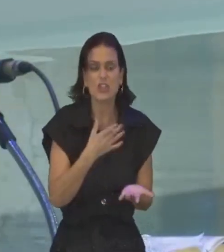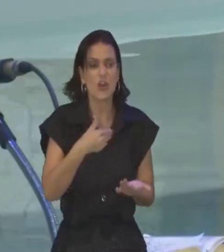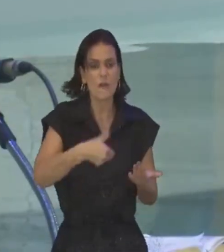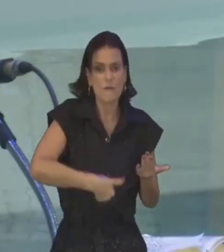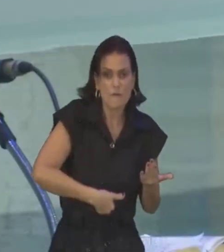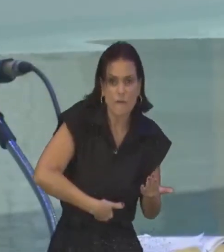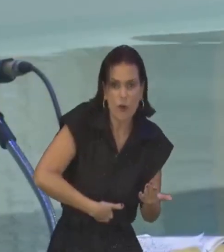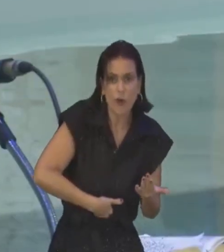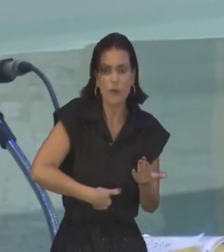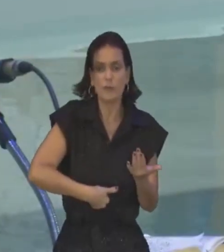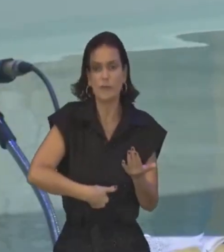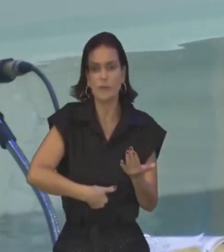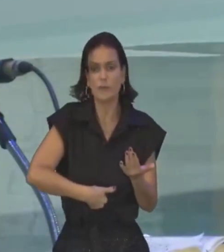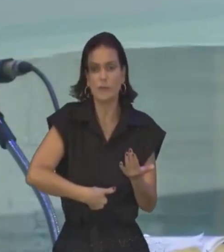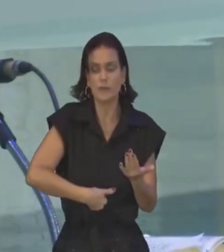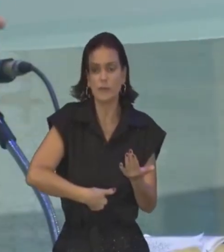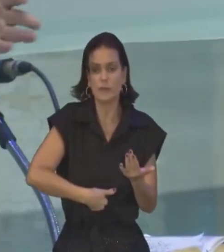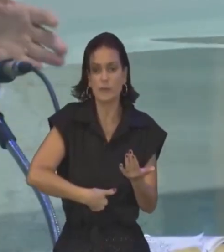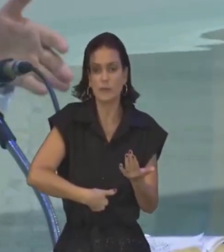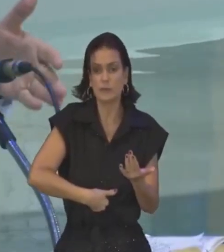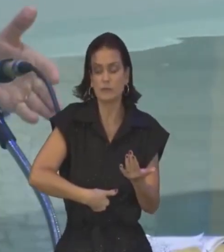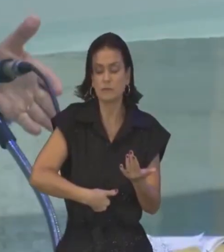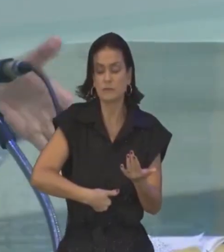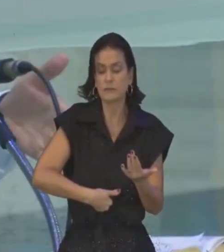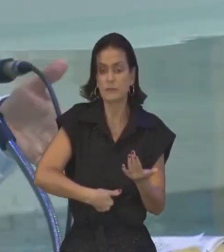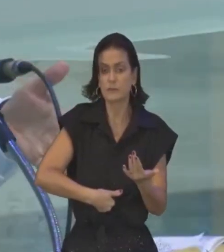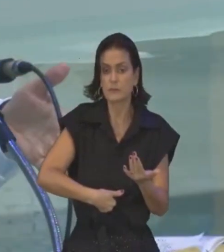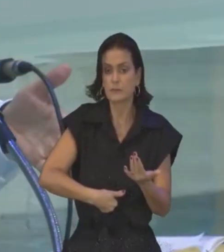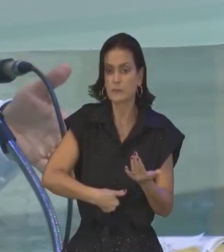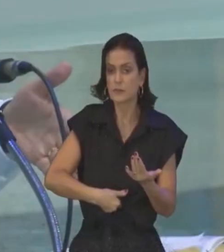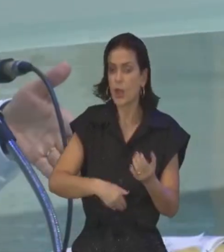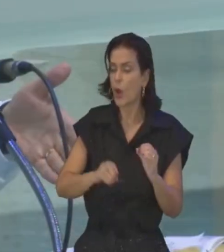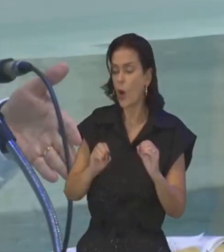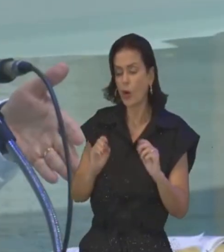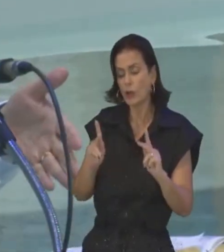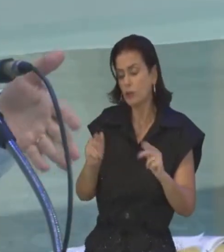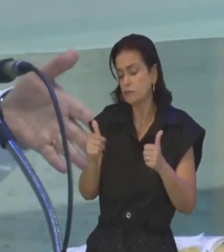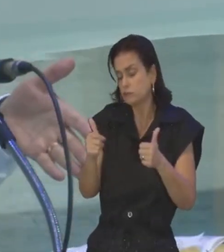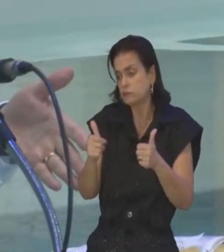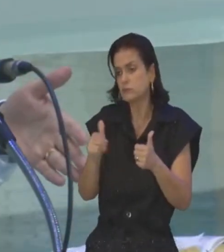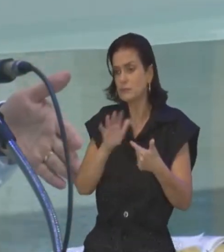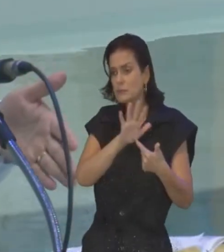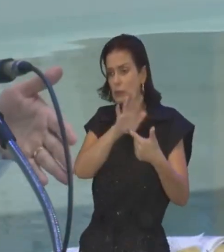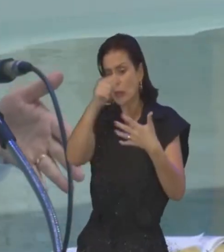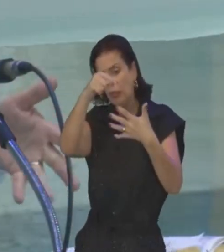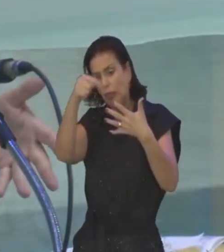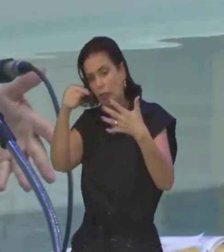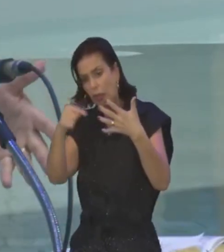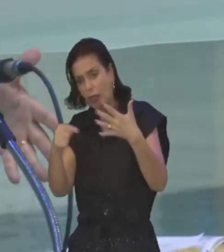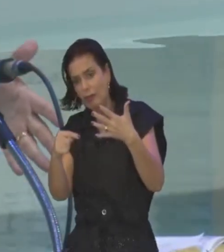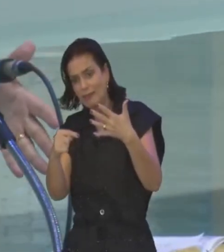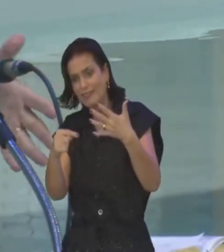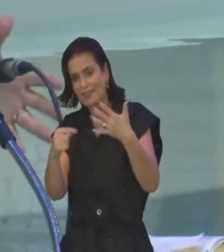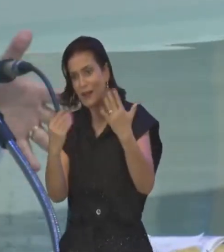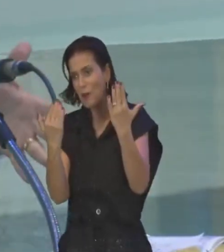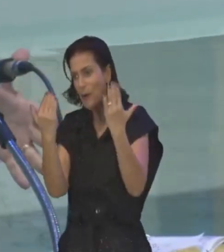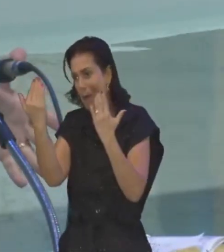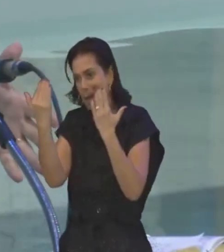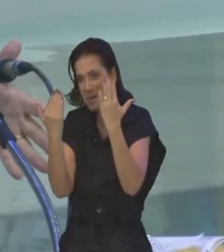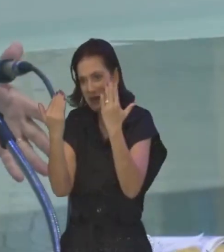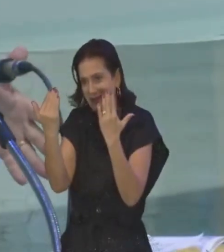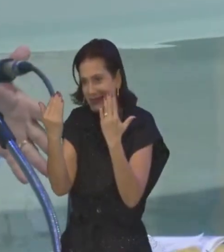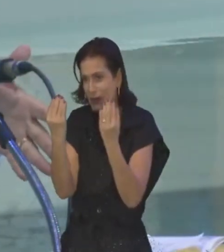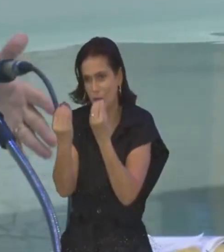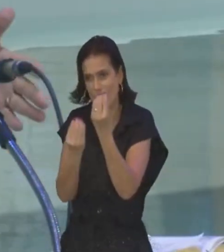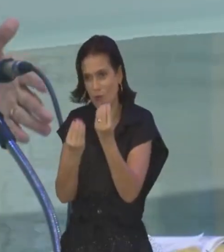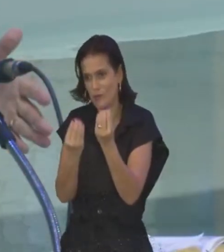fome. E é óbvio que aqui ele está apresentando esses elementos de maneira figurada, ele